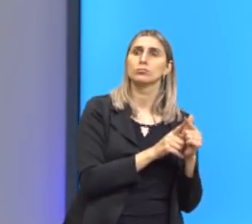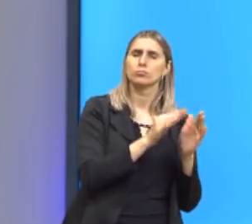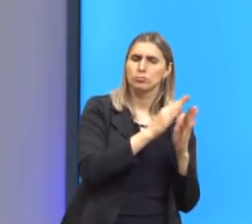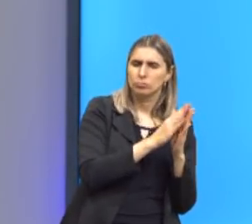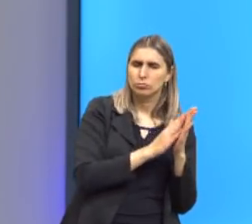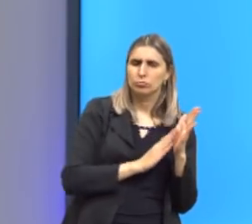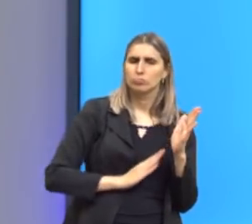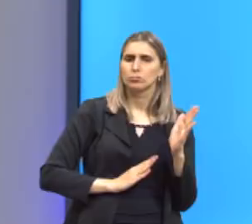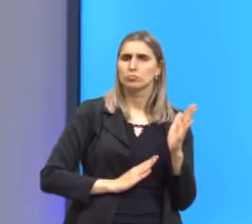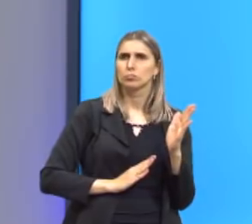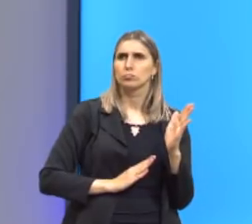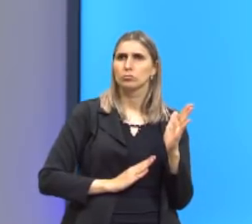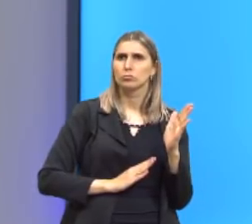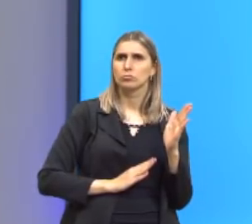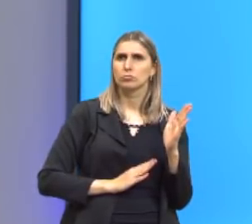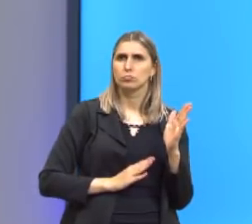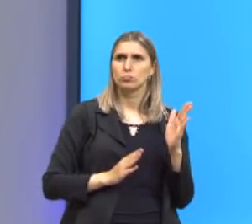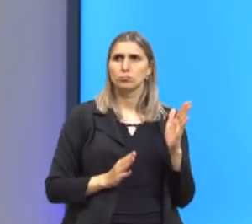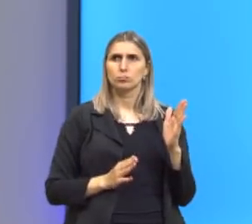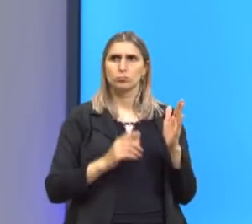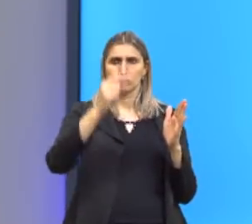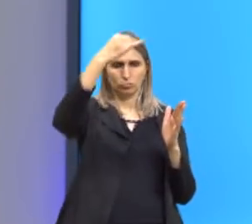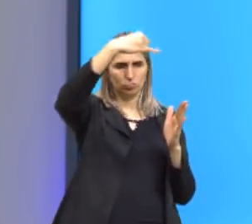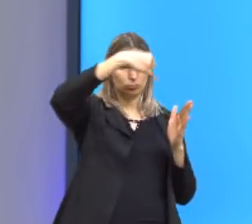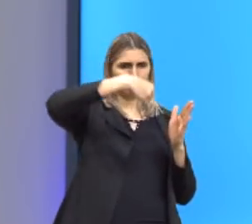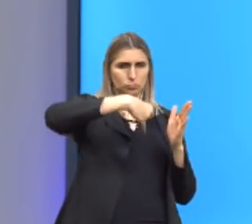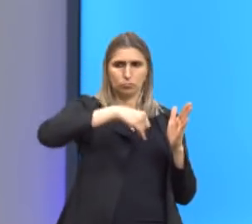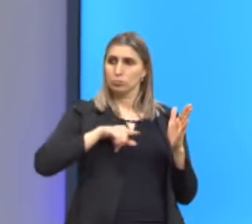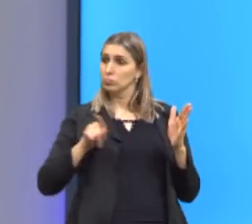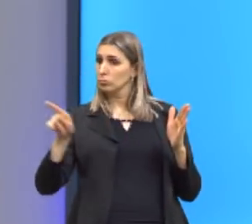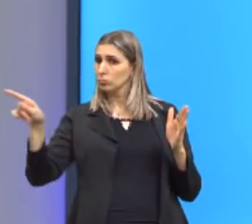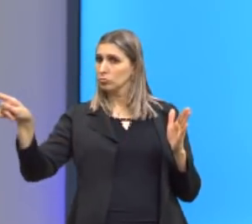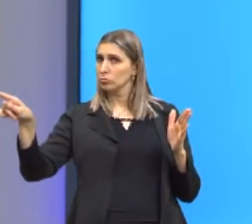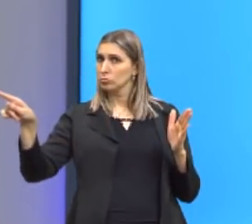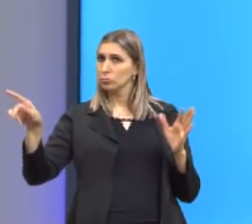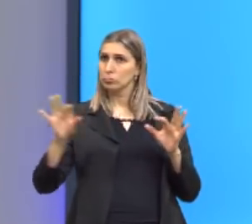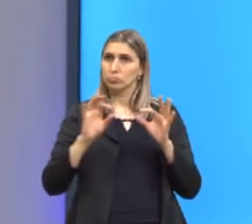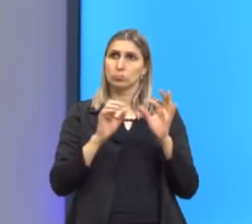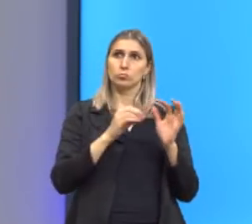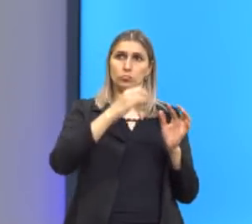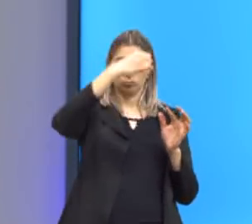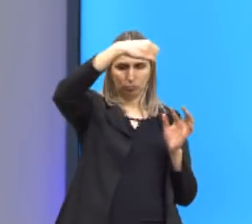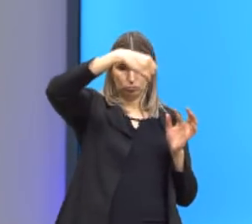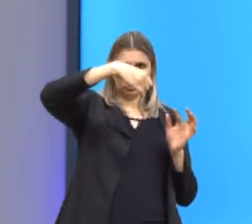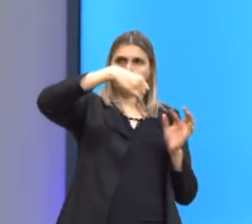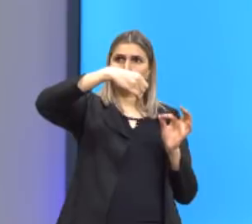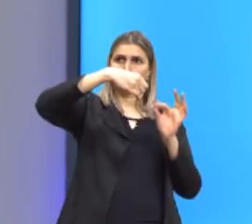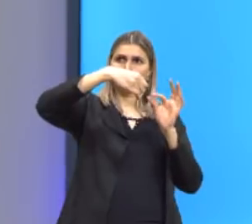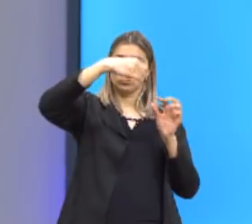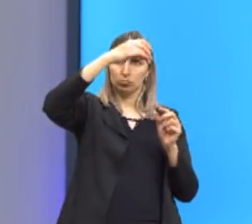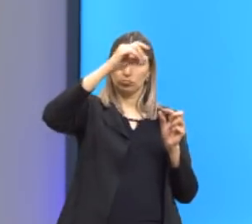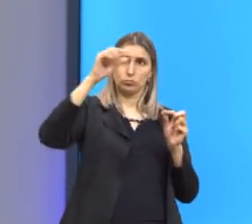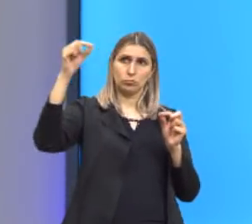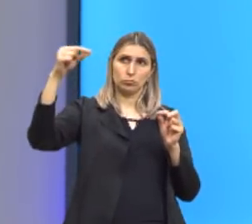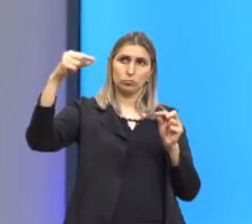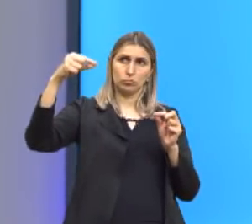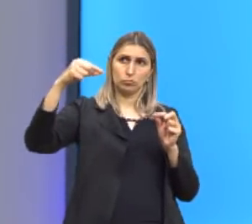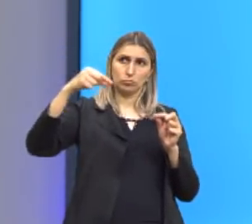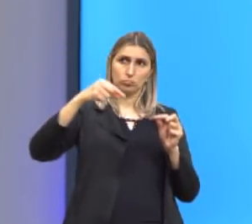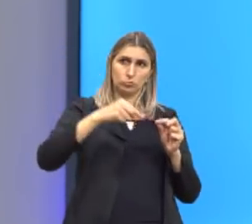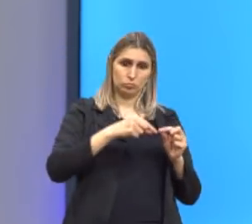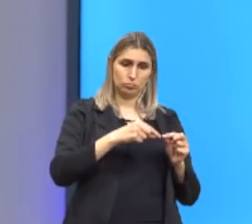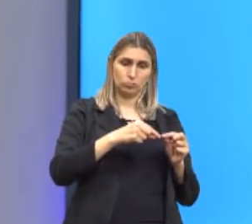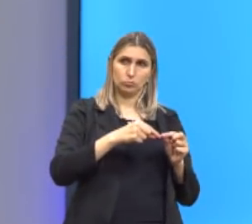embaixo, esse raio incidiu aqui e refletiu aqui. Se eu prolongar o raio refletido da primeira posição do